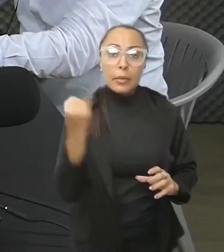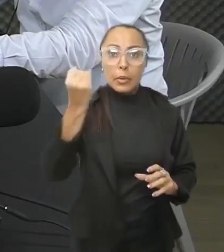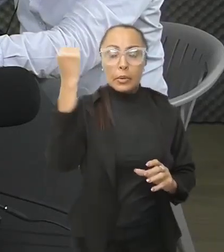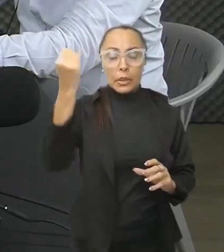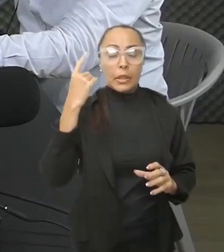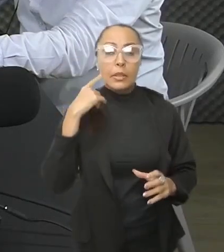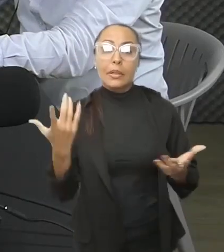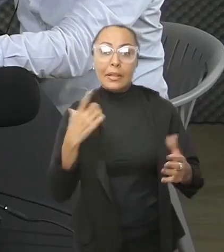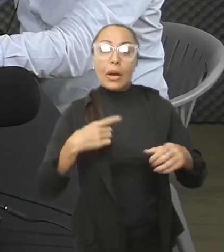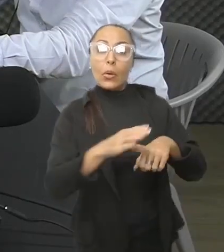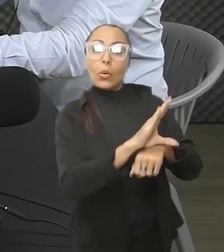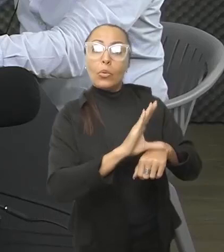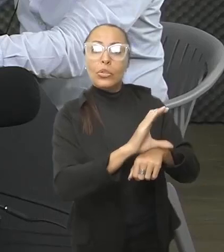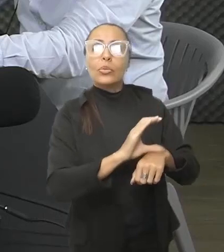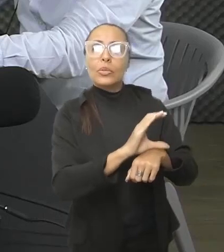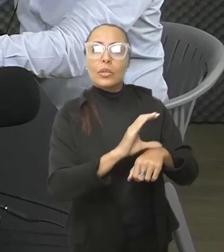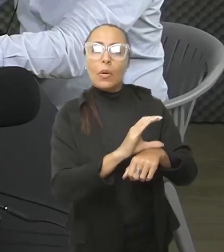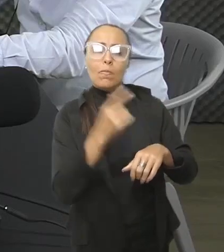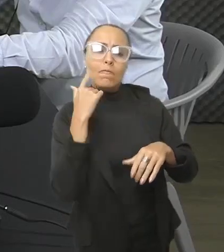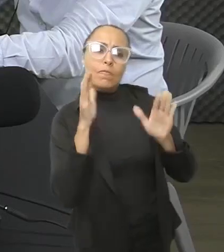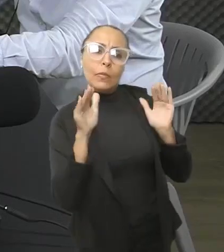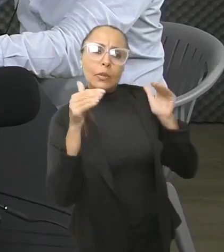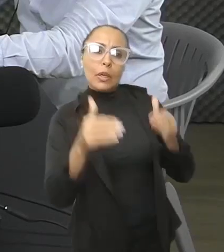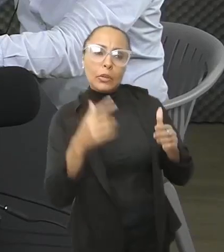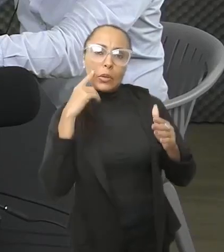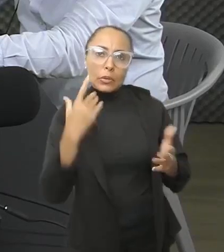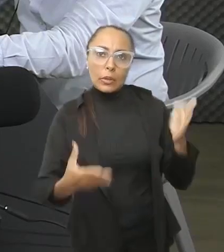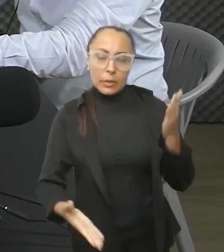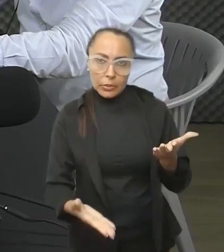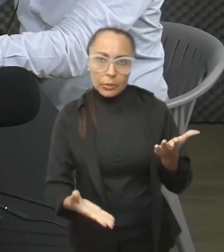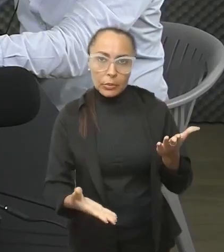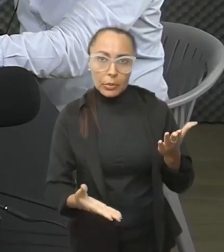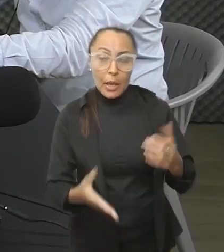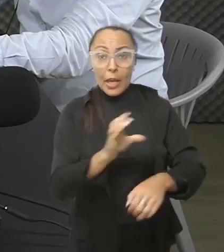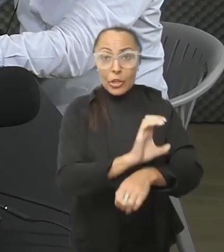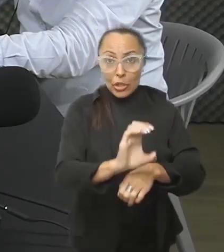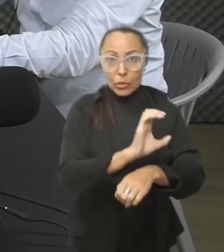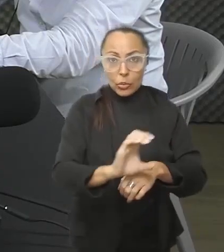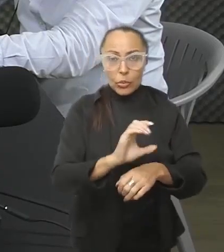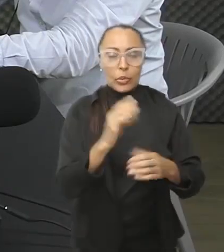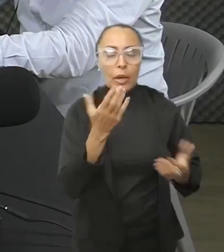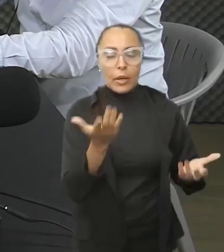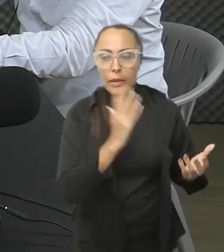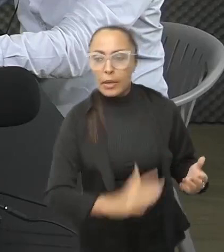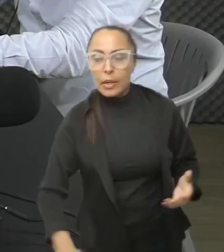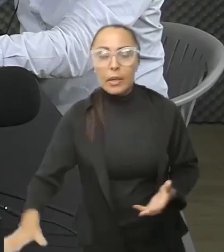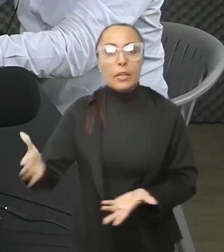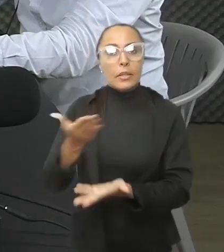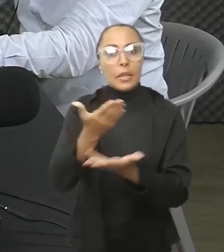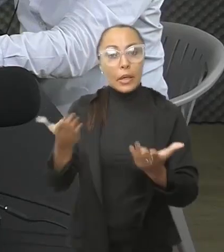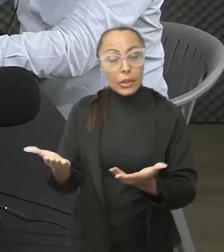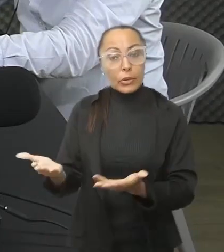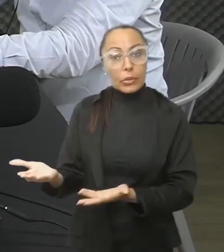na Constituição, né? Isso está diretamente no Estatuto da Criança e do Adolescente, né? E a educação, né, que eu acho que é muito